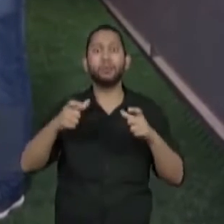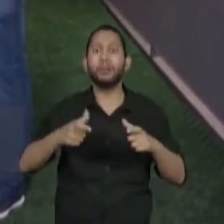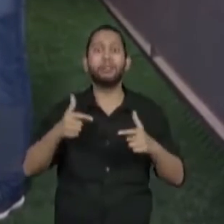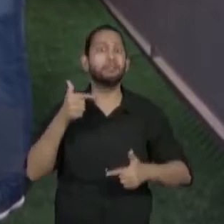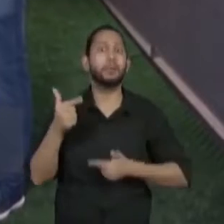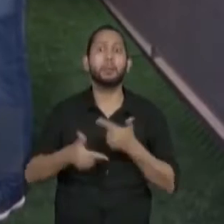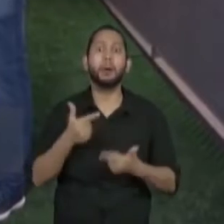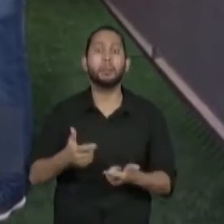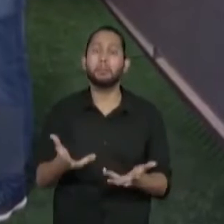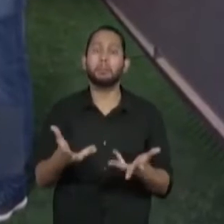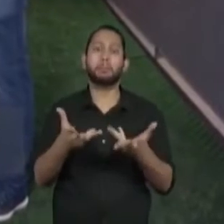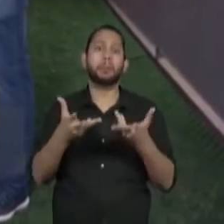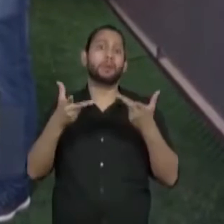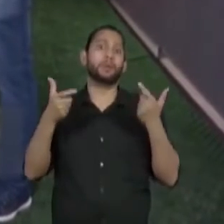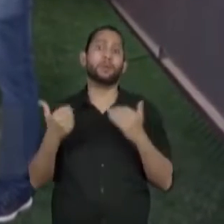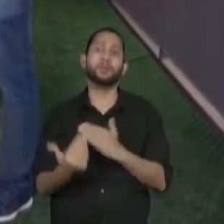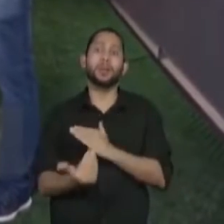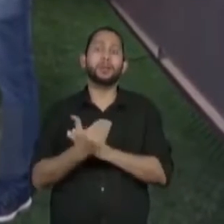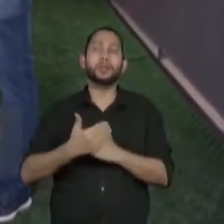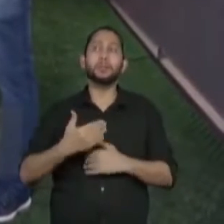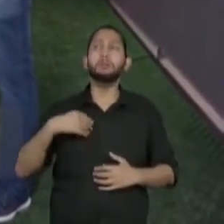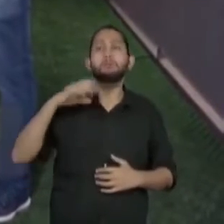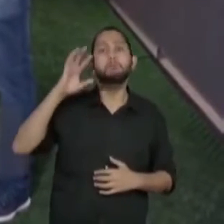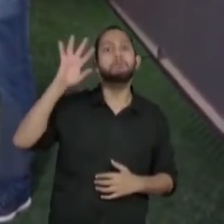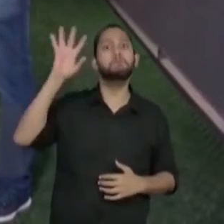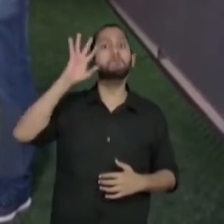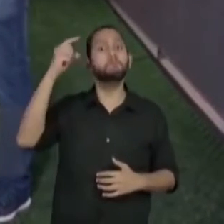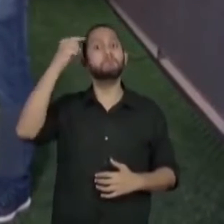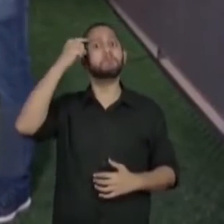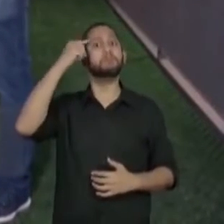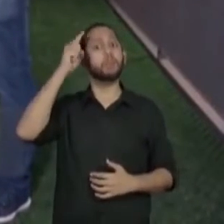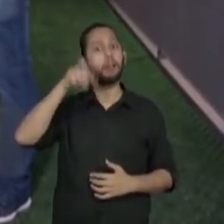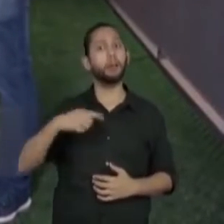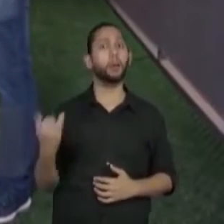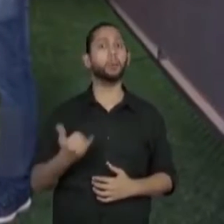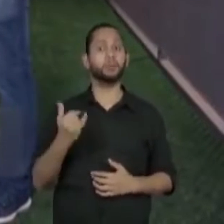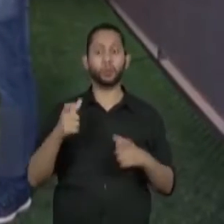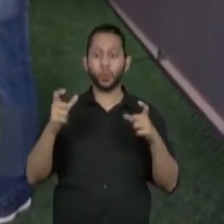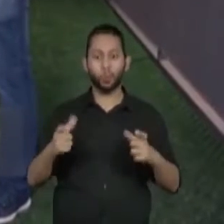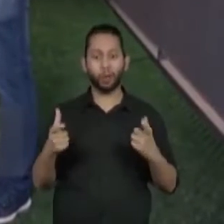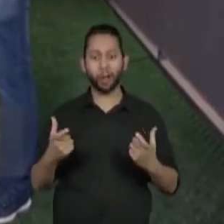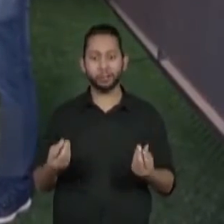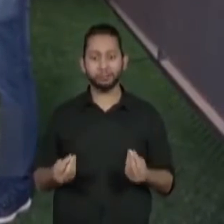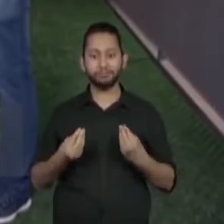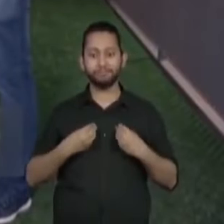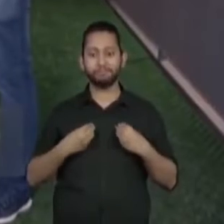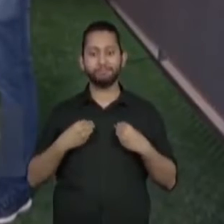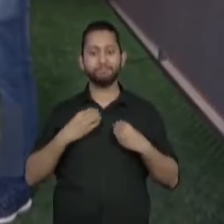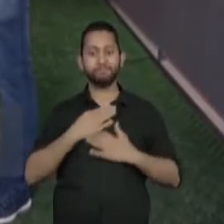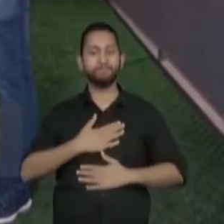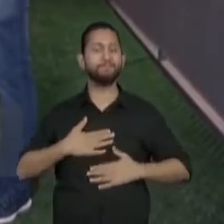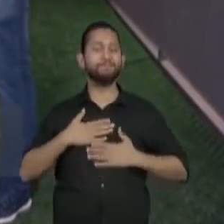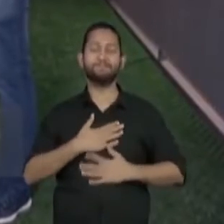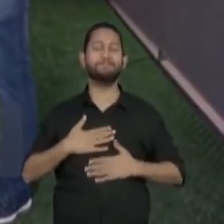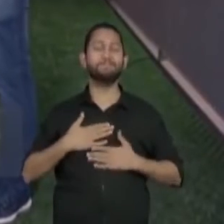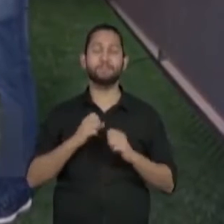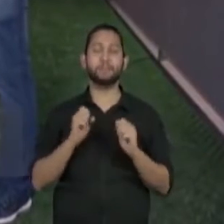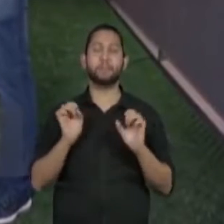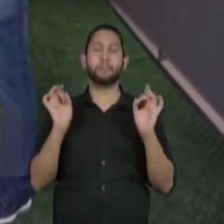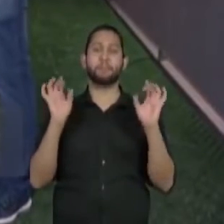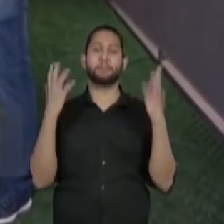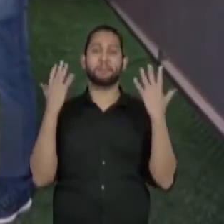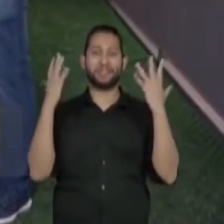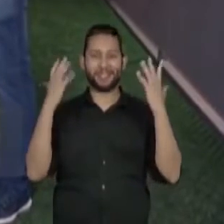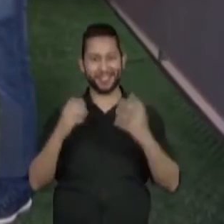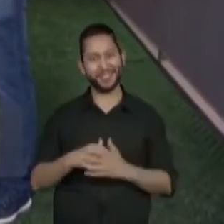deles é significativo e aí deixa esse espaço muito de forma brilhante aí pra gente. Muito